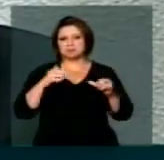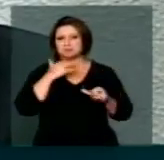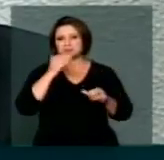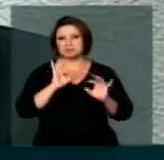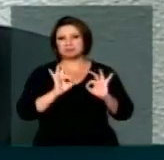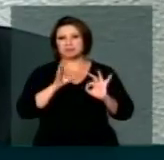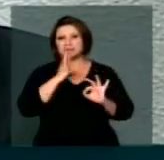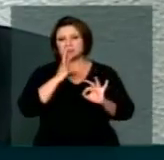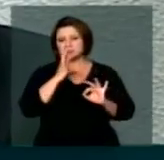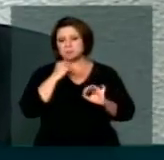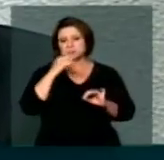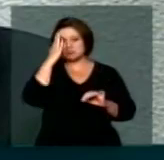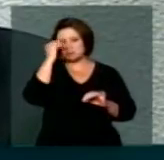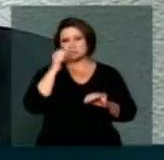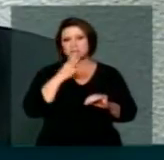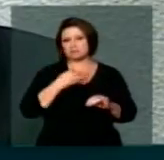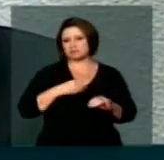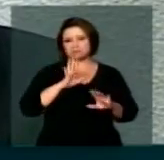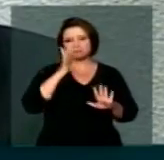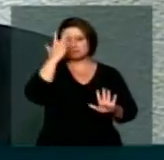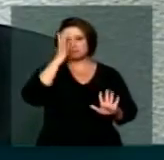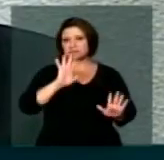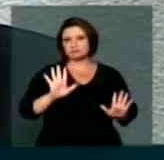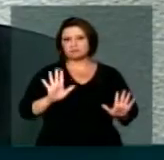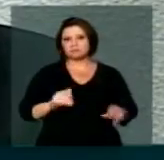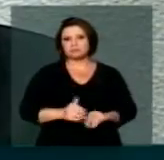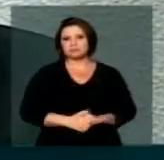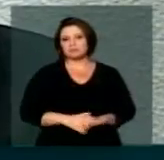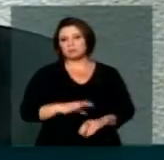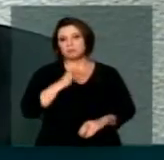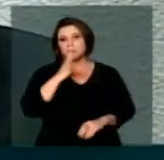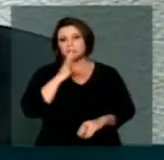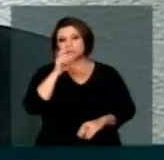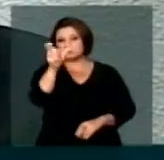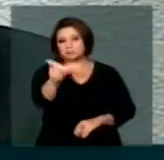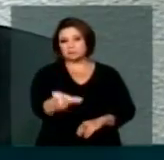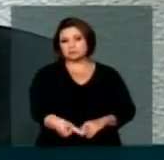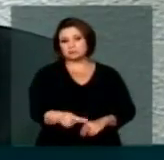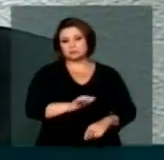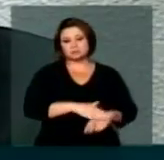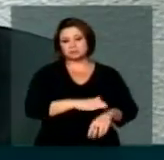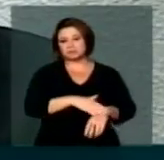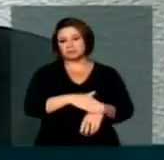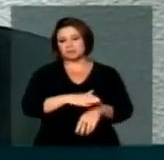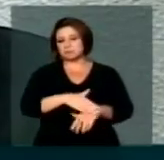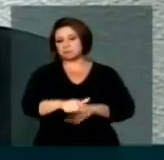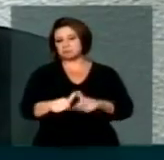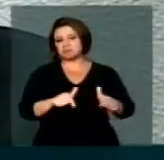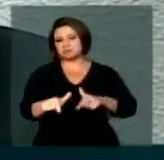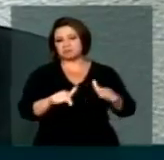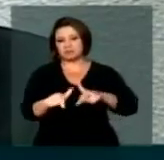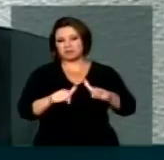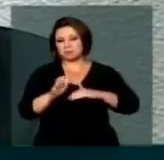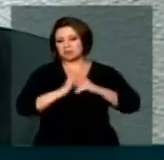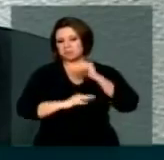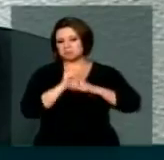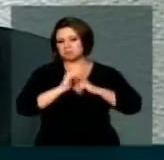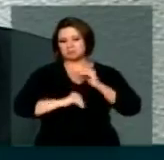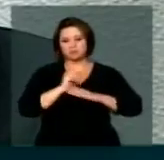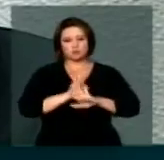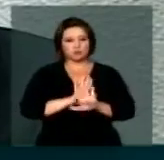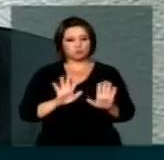nada que eu conhecesse sobre nada. A única coisa que eu conhecia era o tempo de trabalho dele como